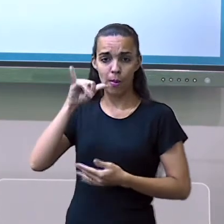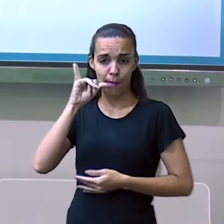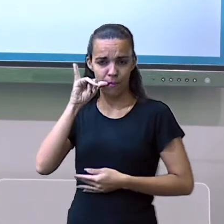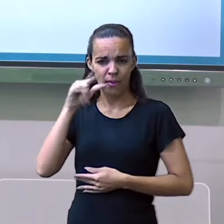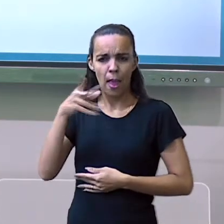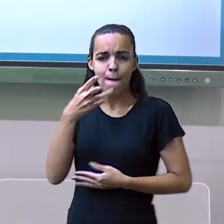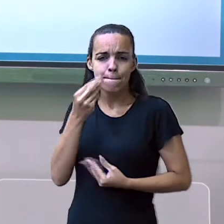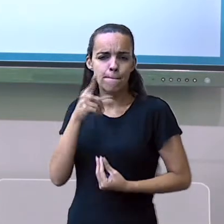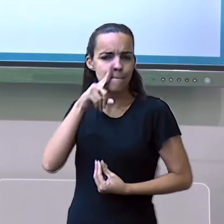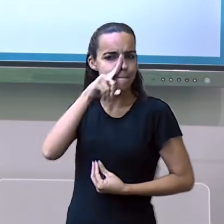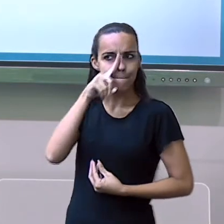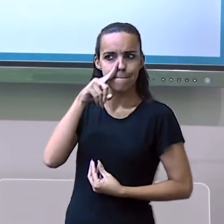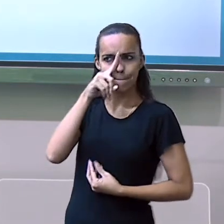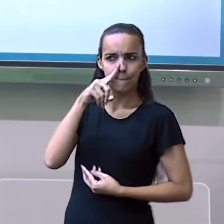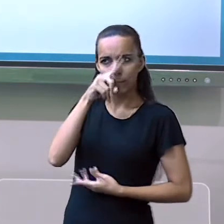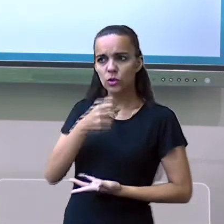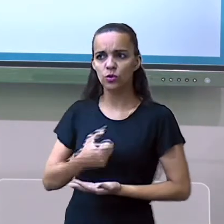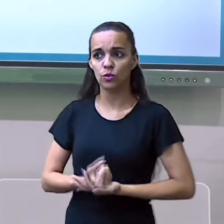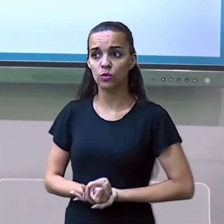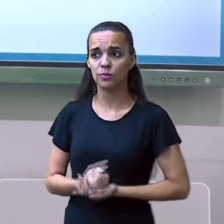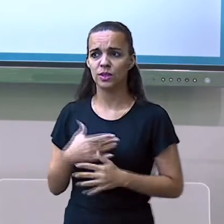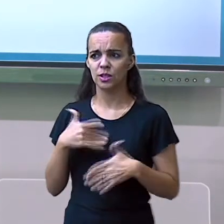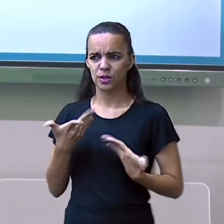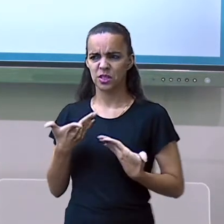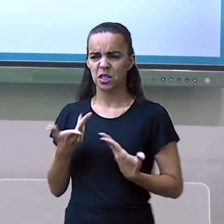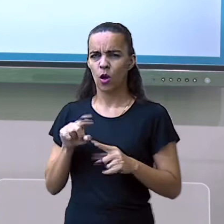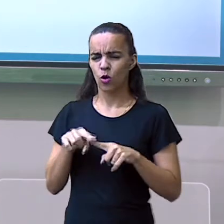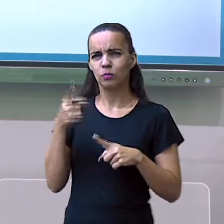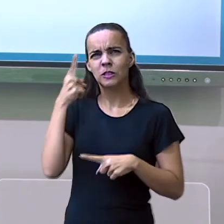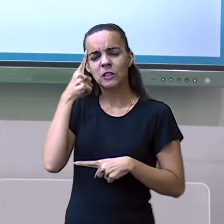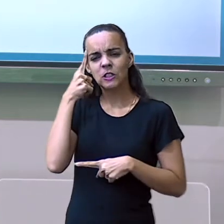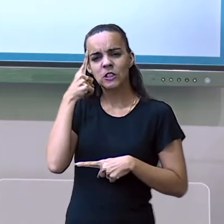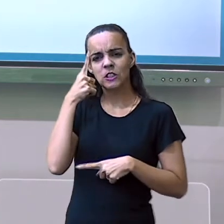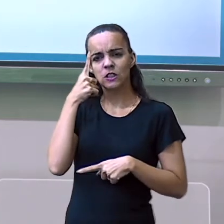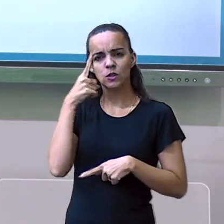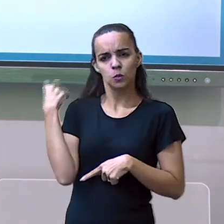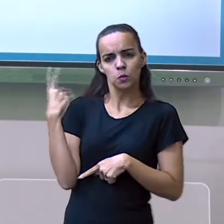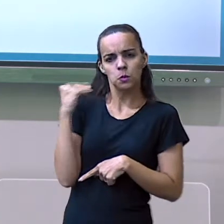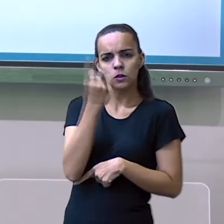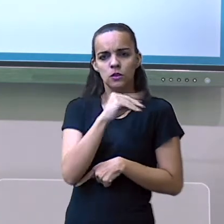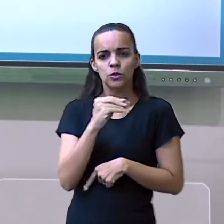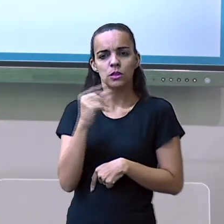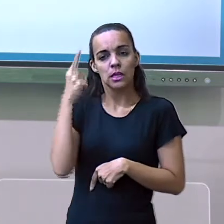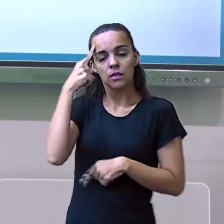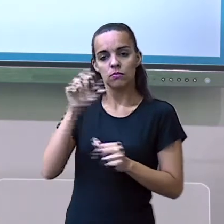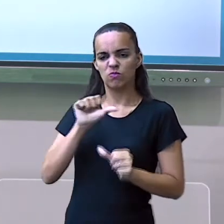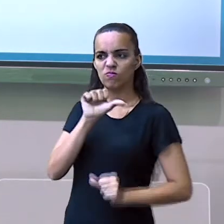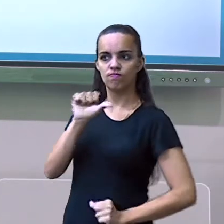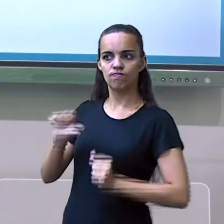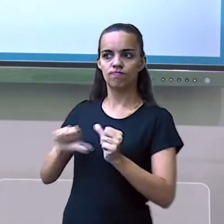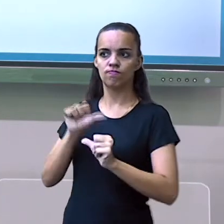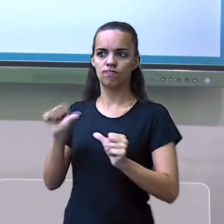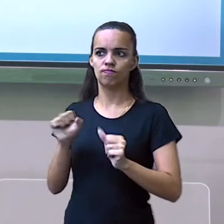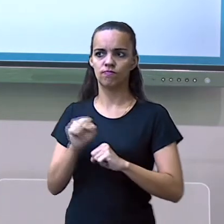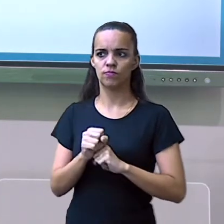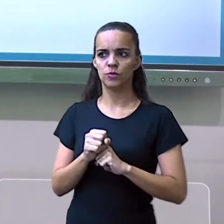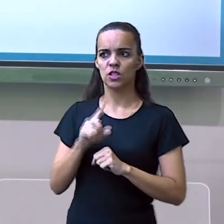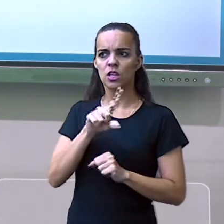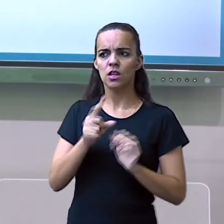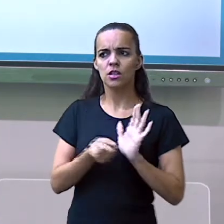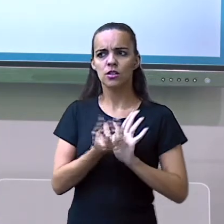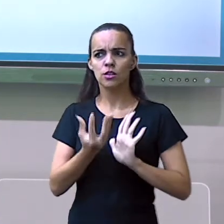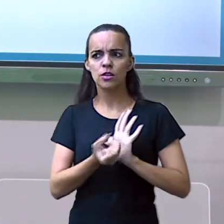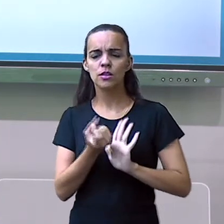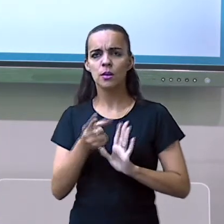não tinha uma perna. Como forma de punição pelas artes que fazia, no fundo, o poema